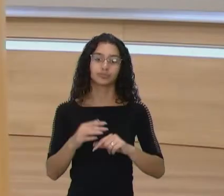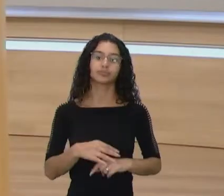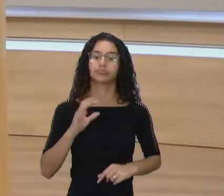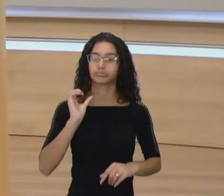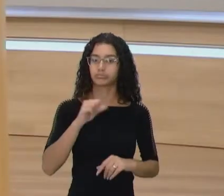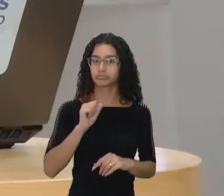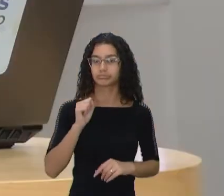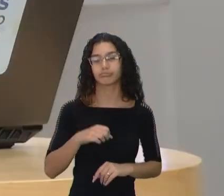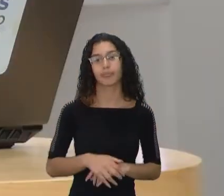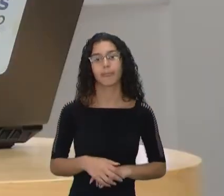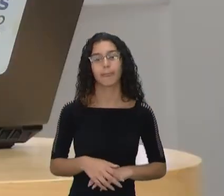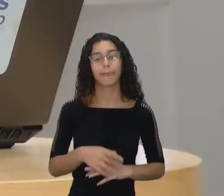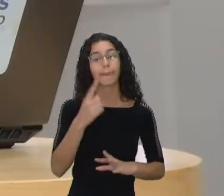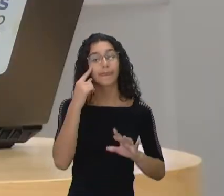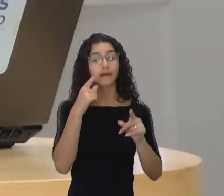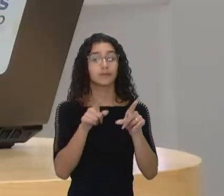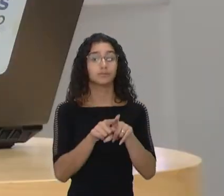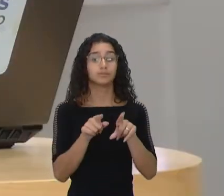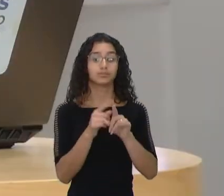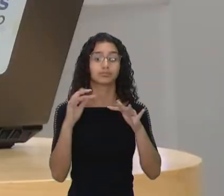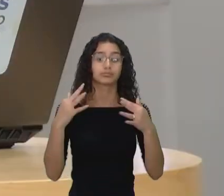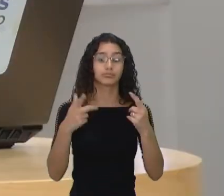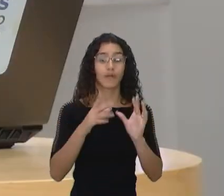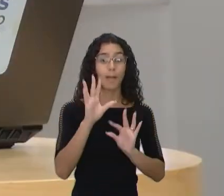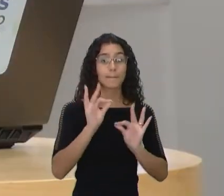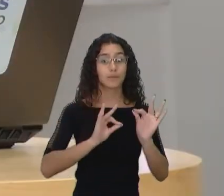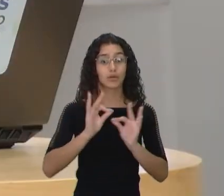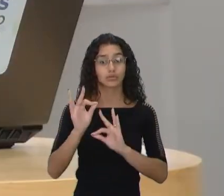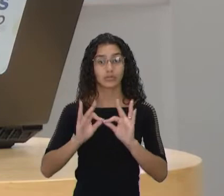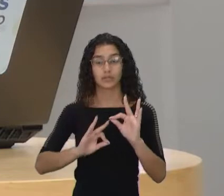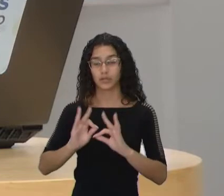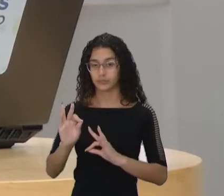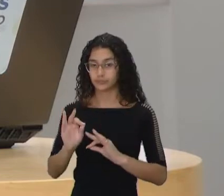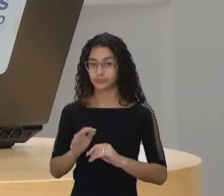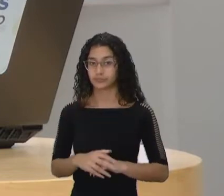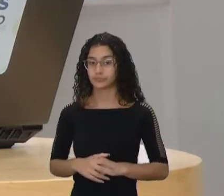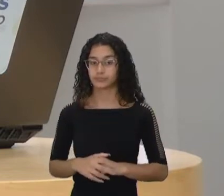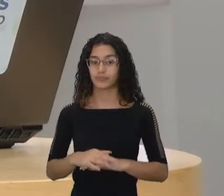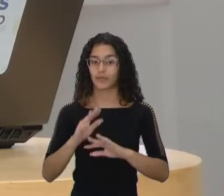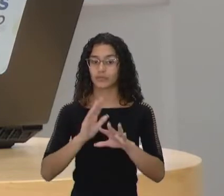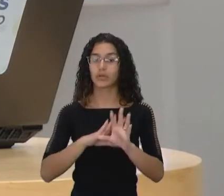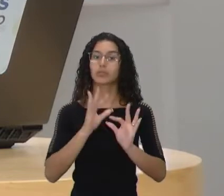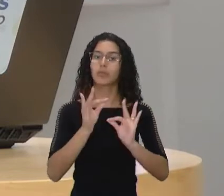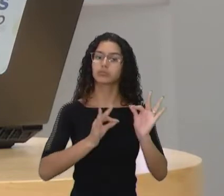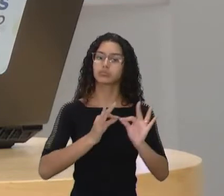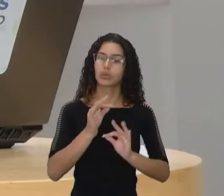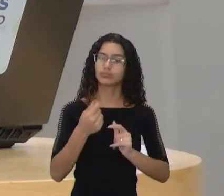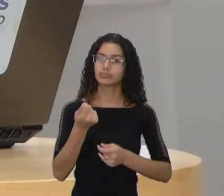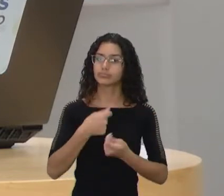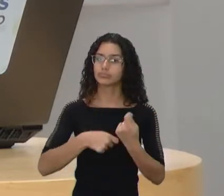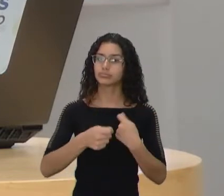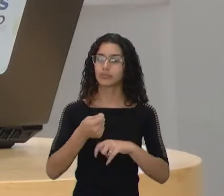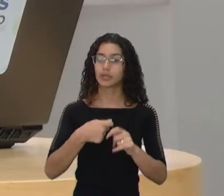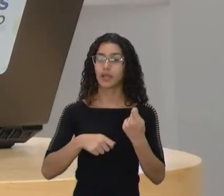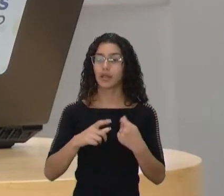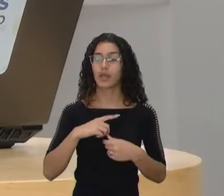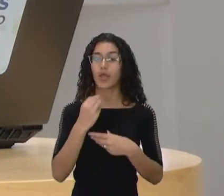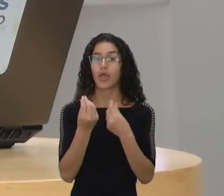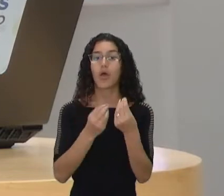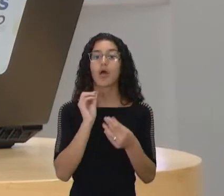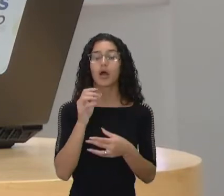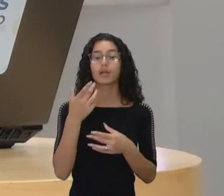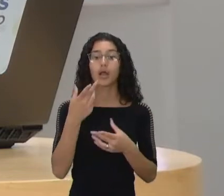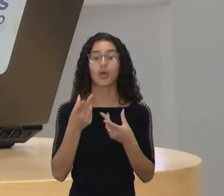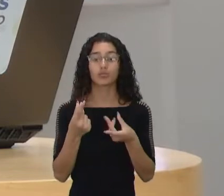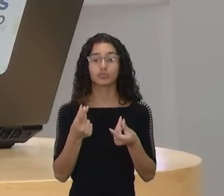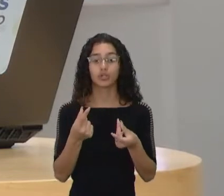Exatamente. E aí, pensando nisso tudo, eu projetei aí, fiz uma projeção financeira de como seria com o